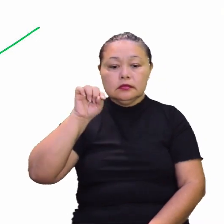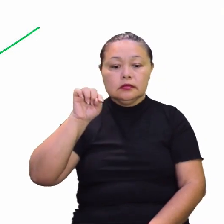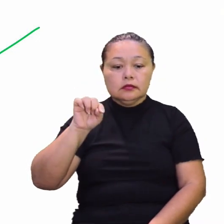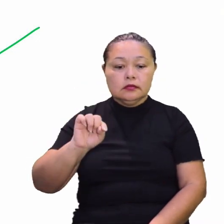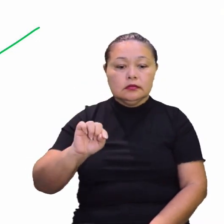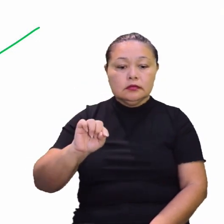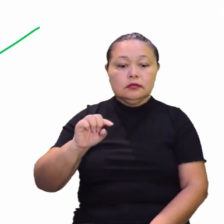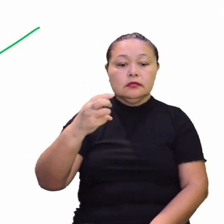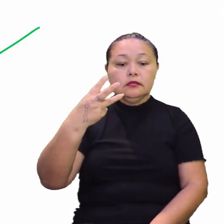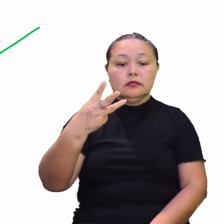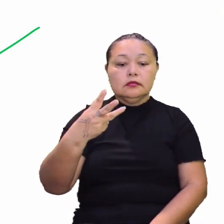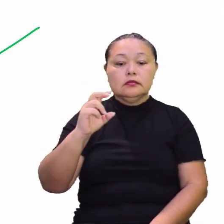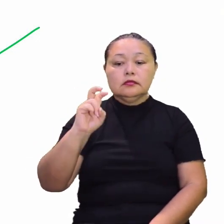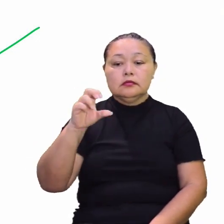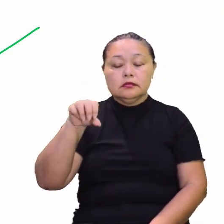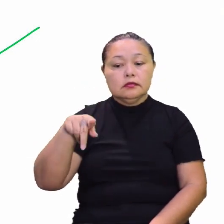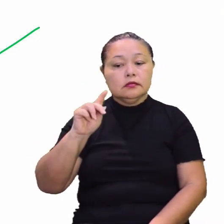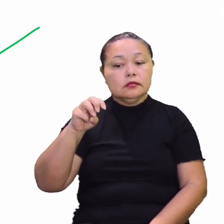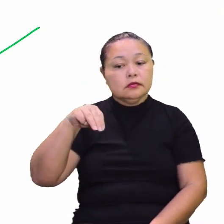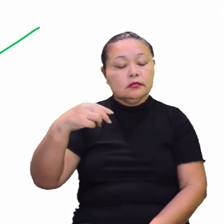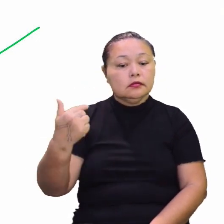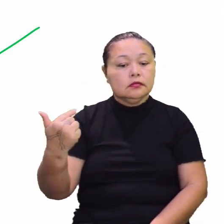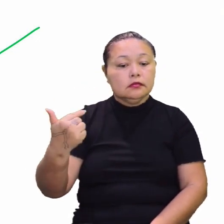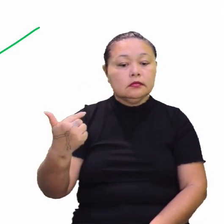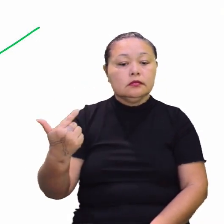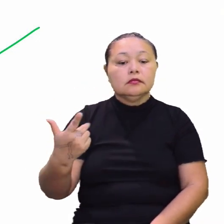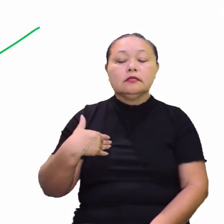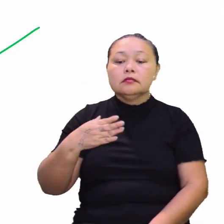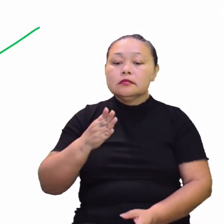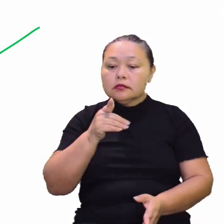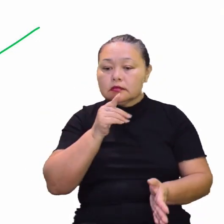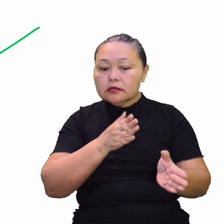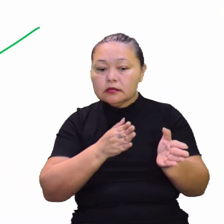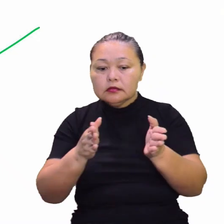quadrados, e o tamanho do rio principal,